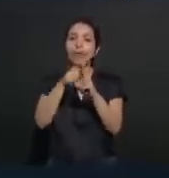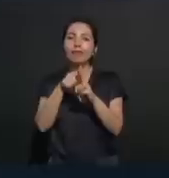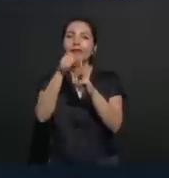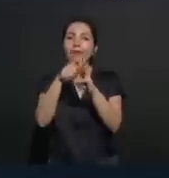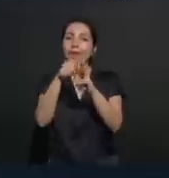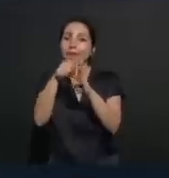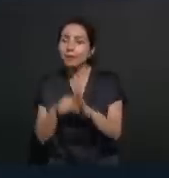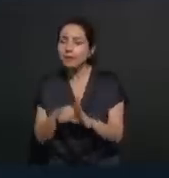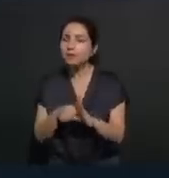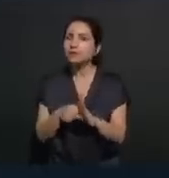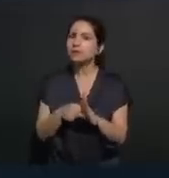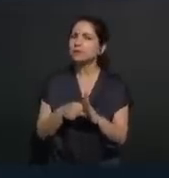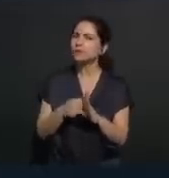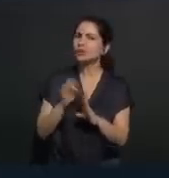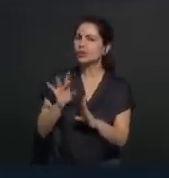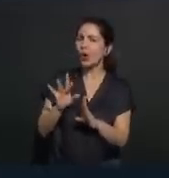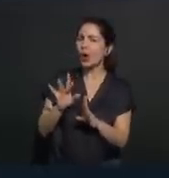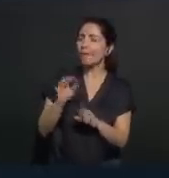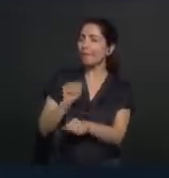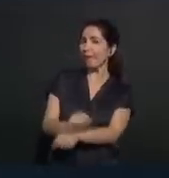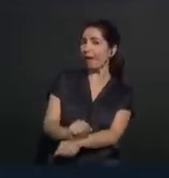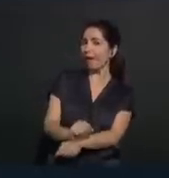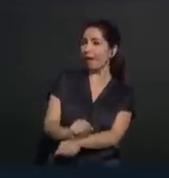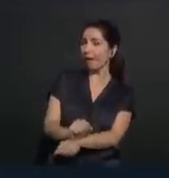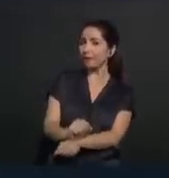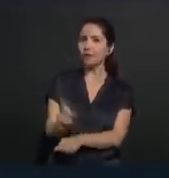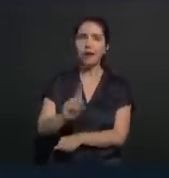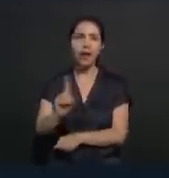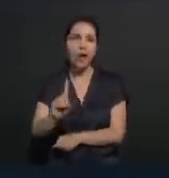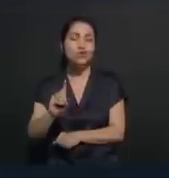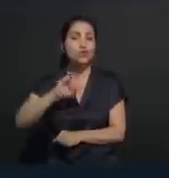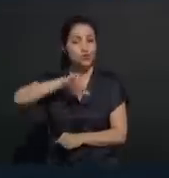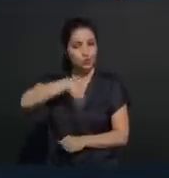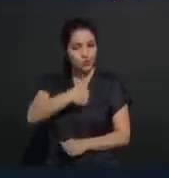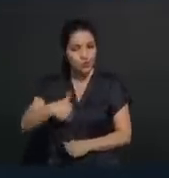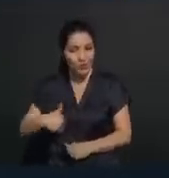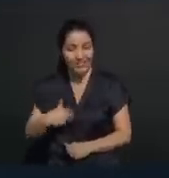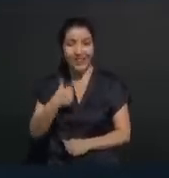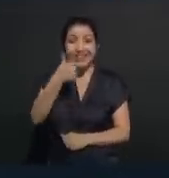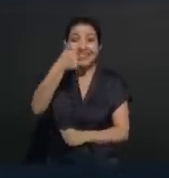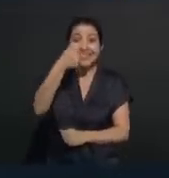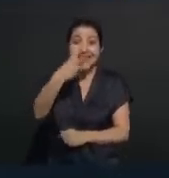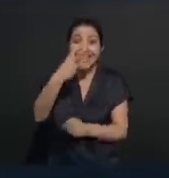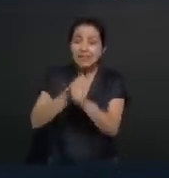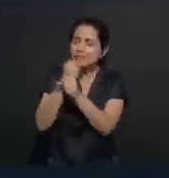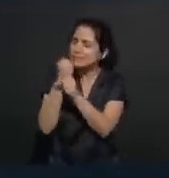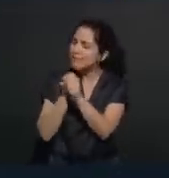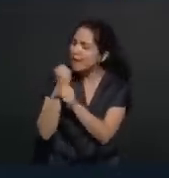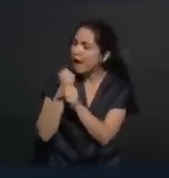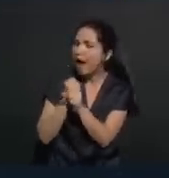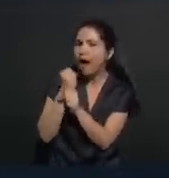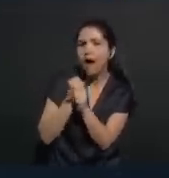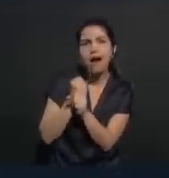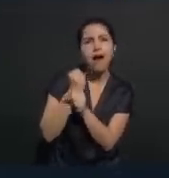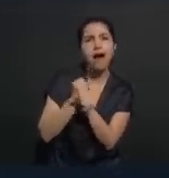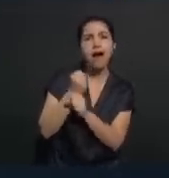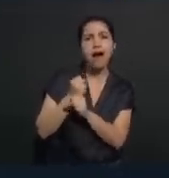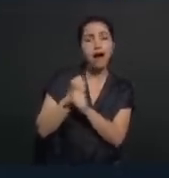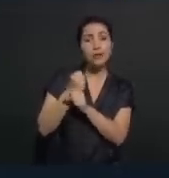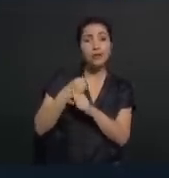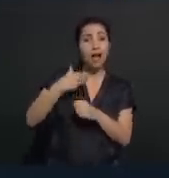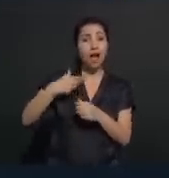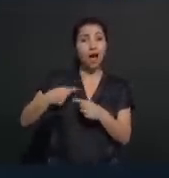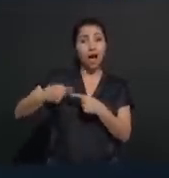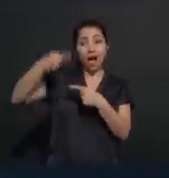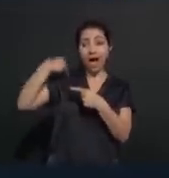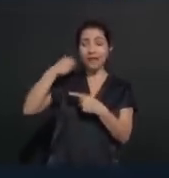foi fiel 13 anos. De filhinho de papai dentro de casa, a escravo carcereiro, ele